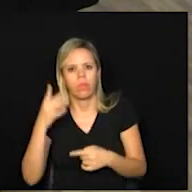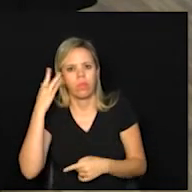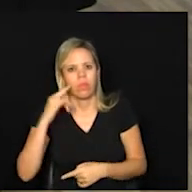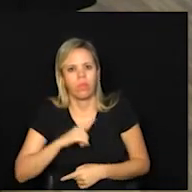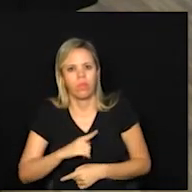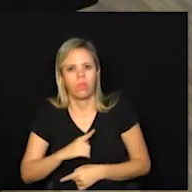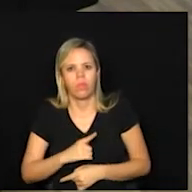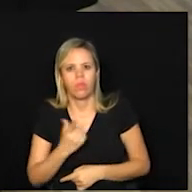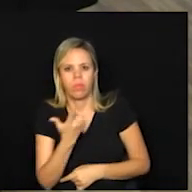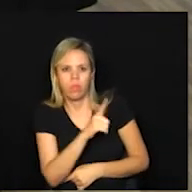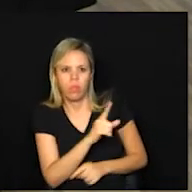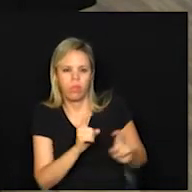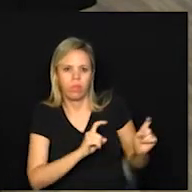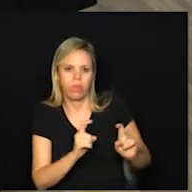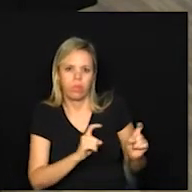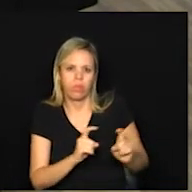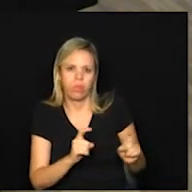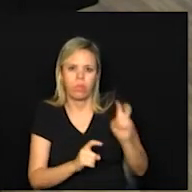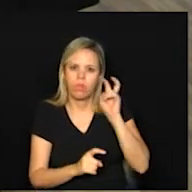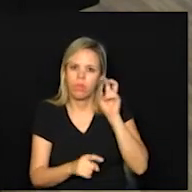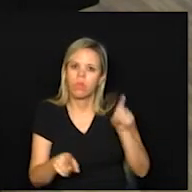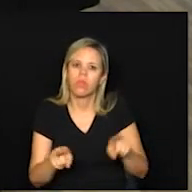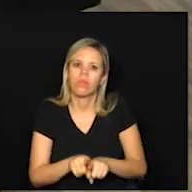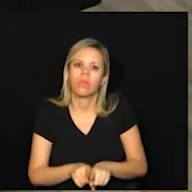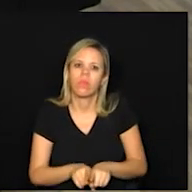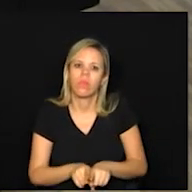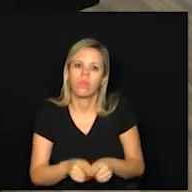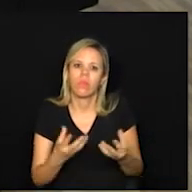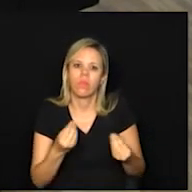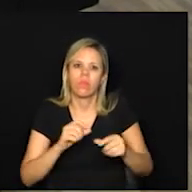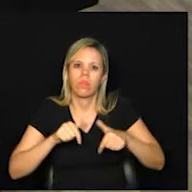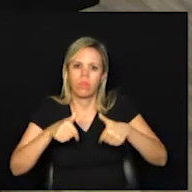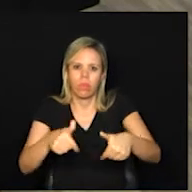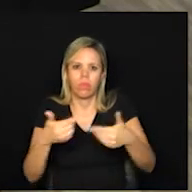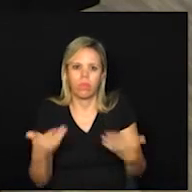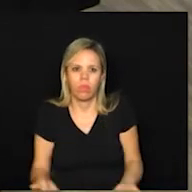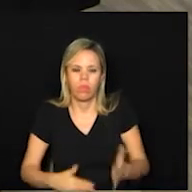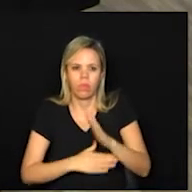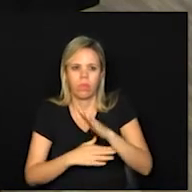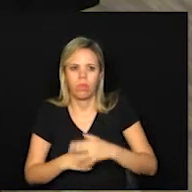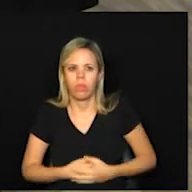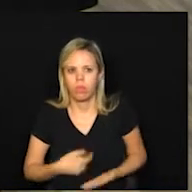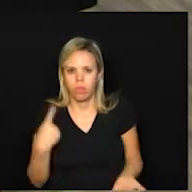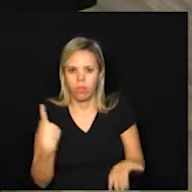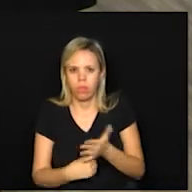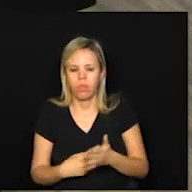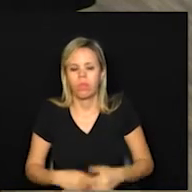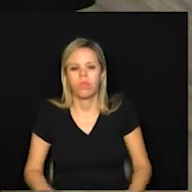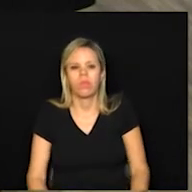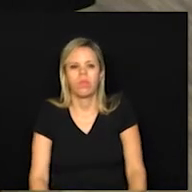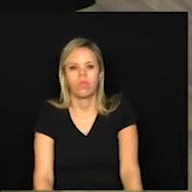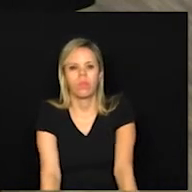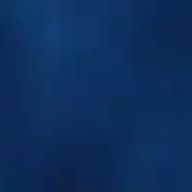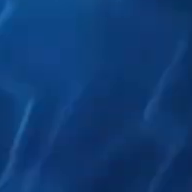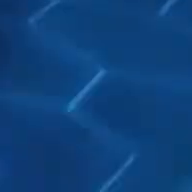temos outras reuniões e na quinta também muita ação e atividade aqui na Câmara. Combinado, até lá.